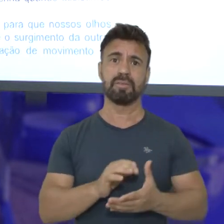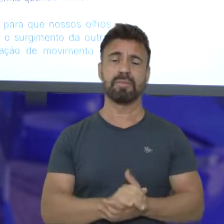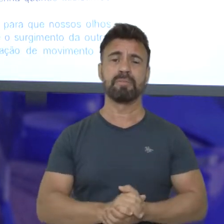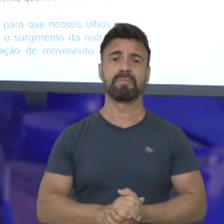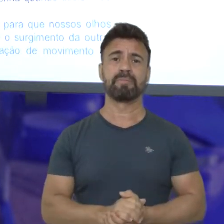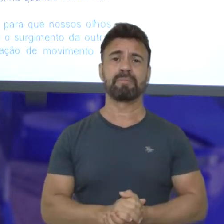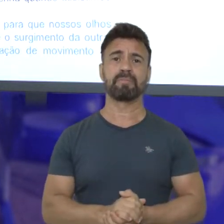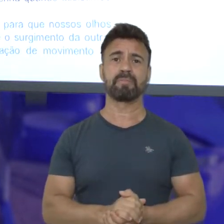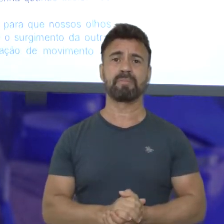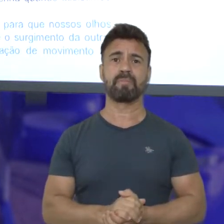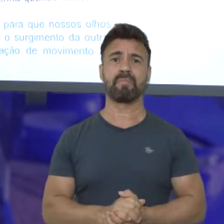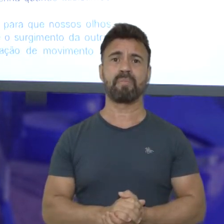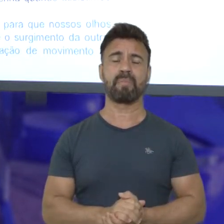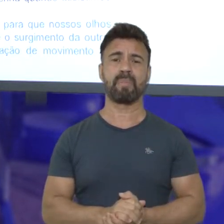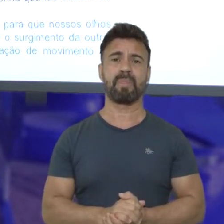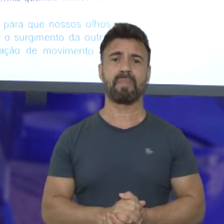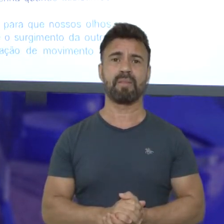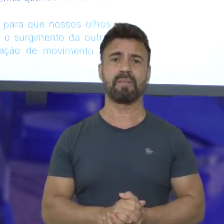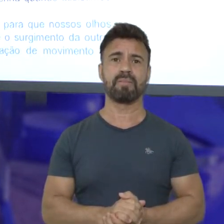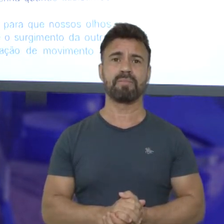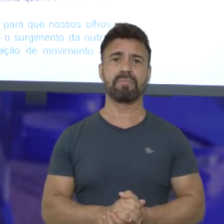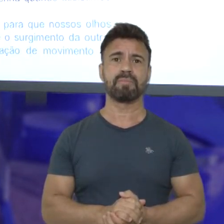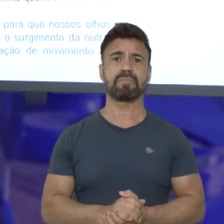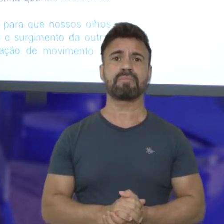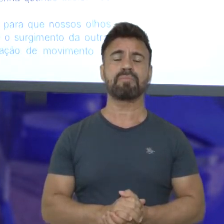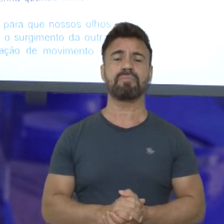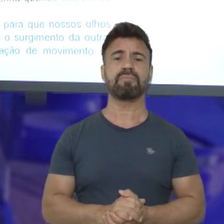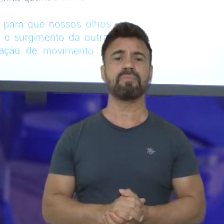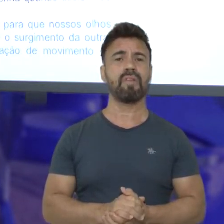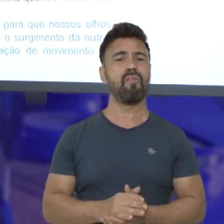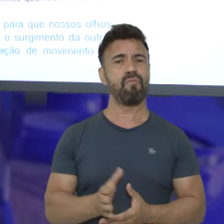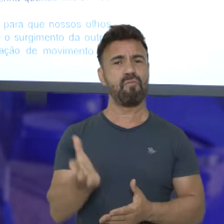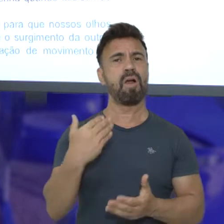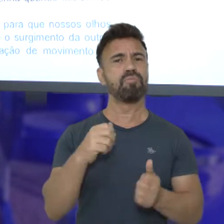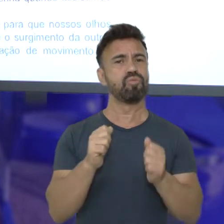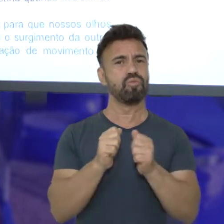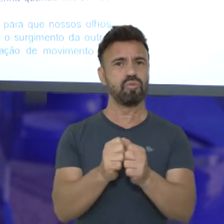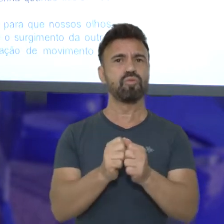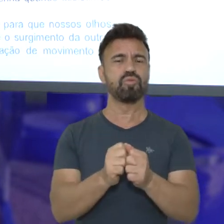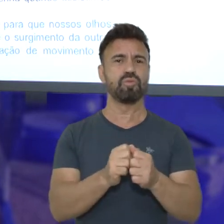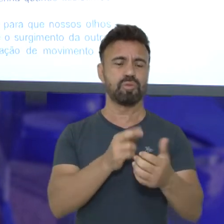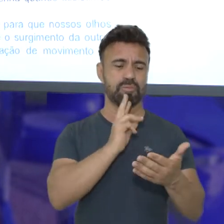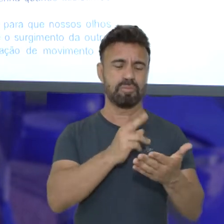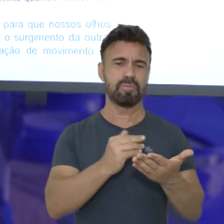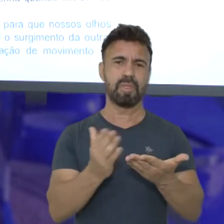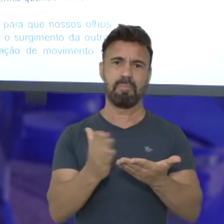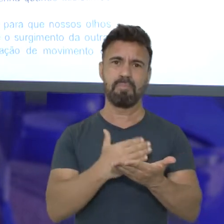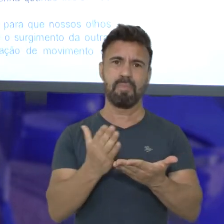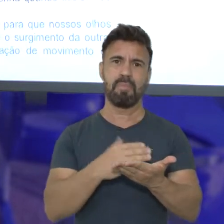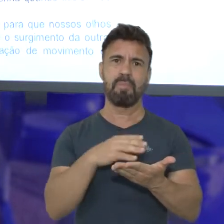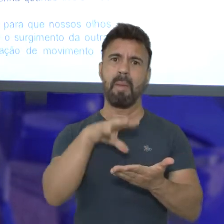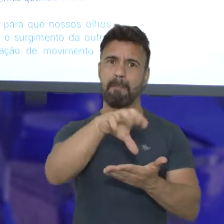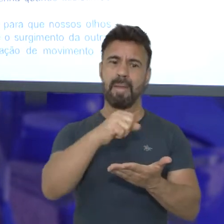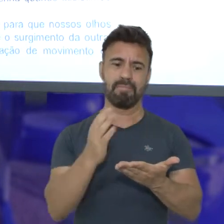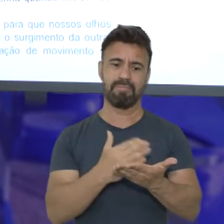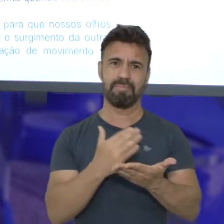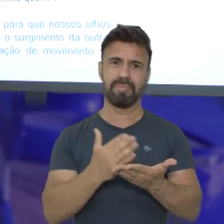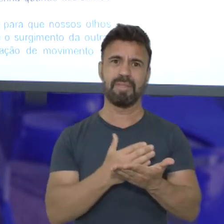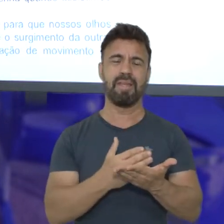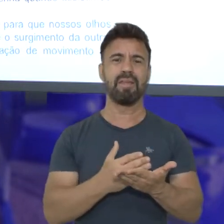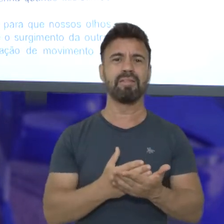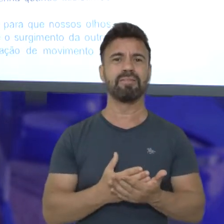que foram colocadas aí para a gente, tá certo? Então vem comigo para a gente corrigir tudo, pega aí o caderno e